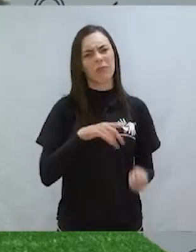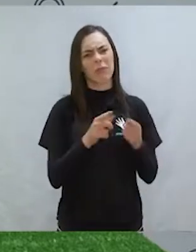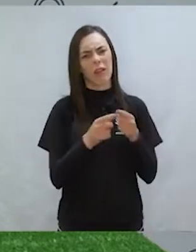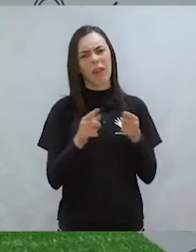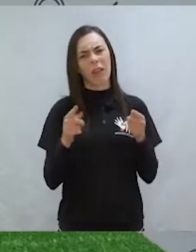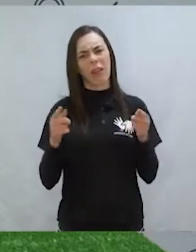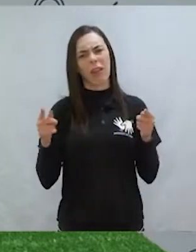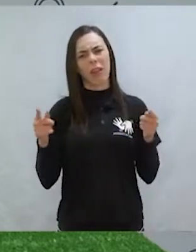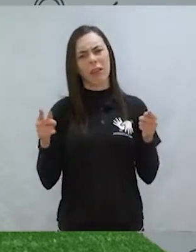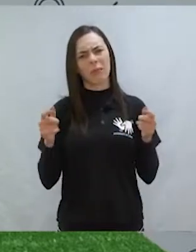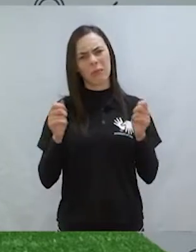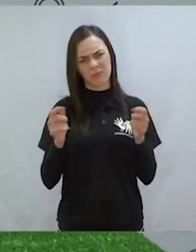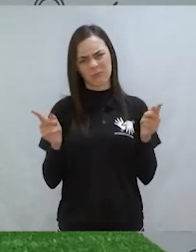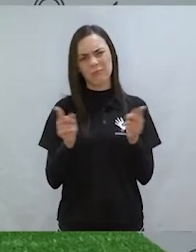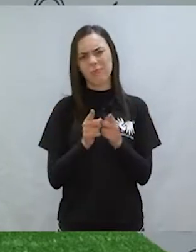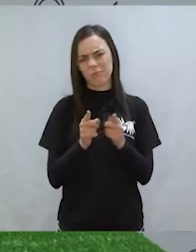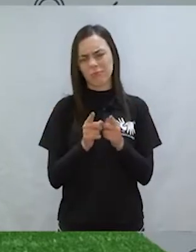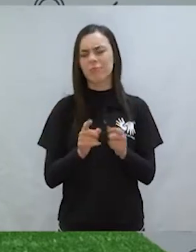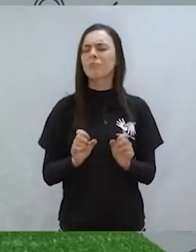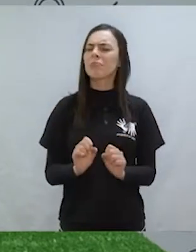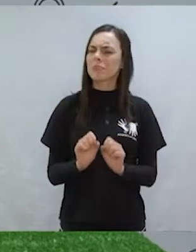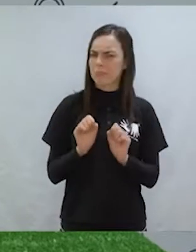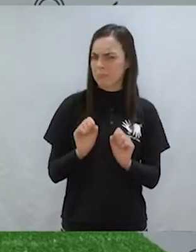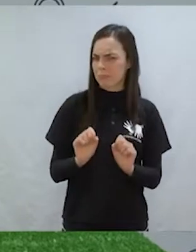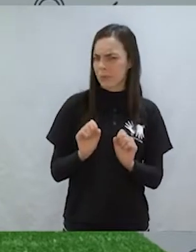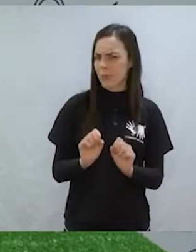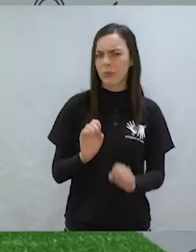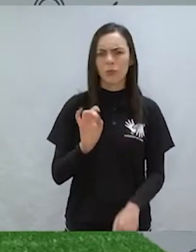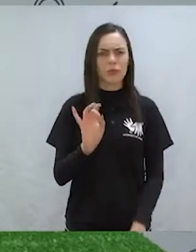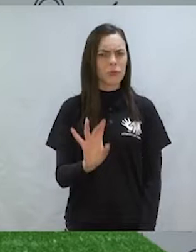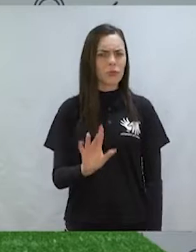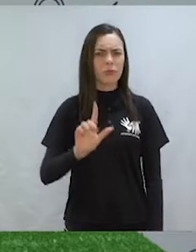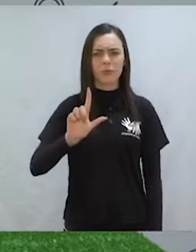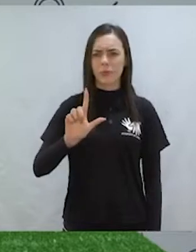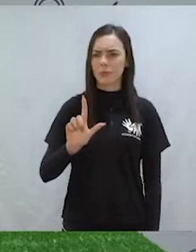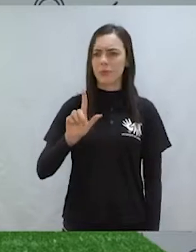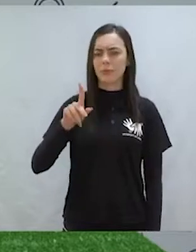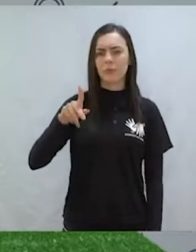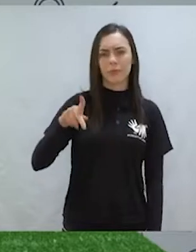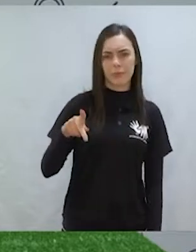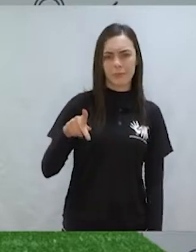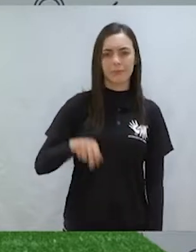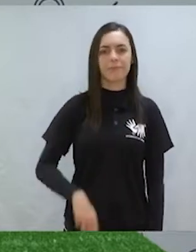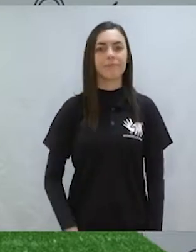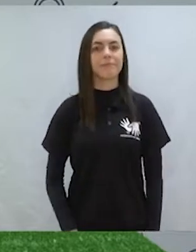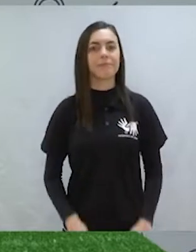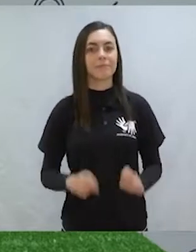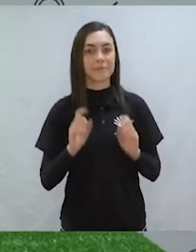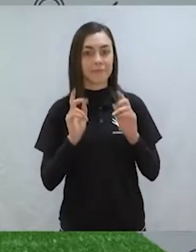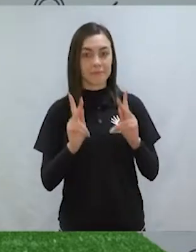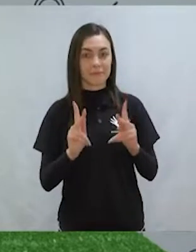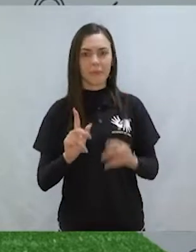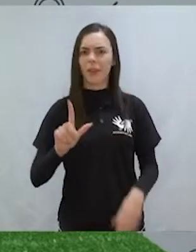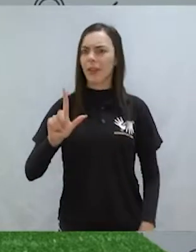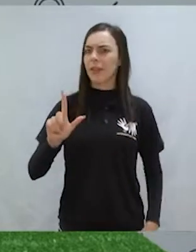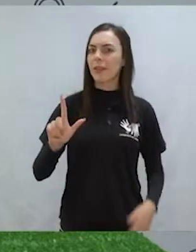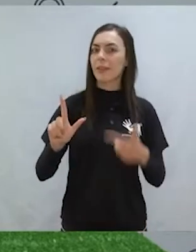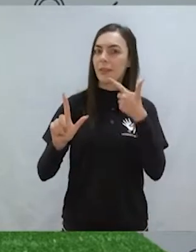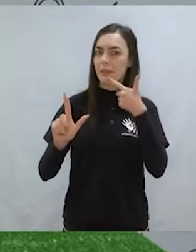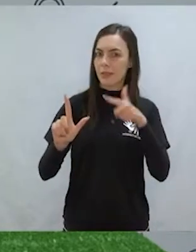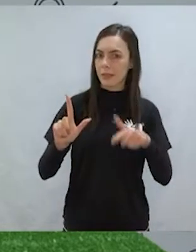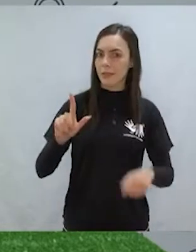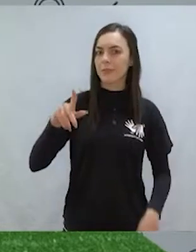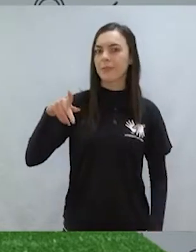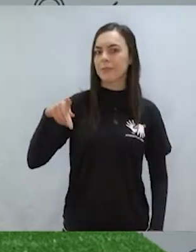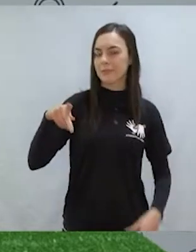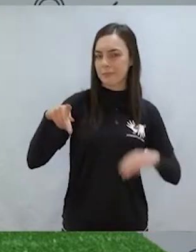comprida essas duas palavras. Podemos abreviar? Pode. Você coloca só a letrinha L e a letra P, ok?